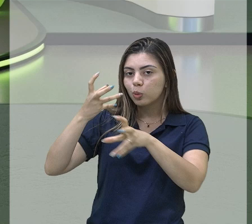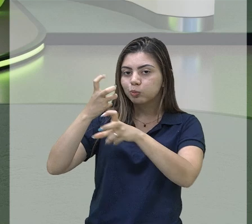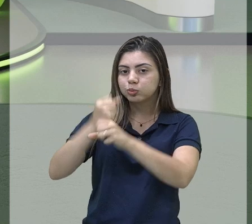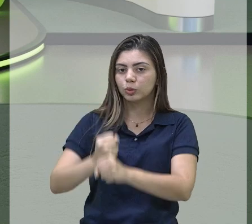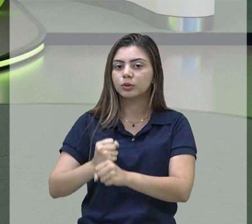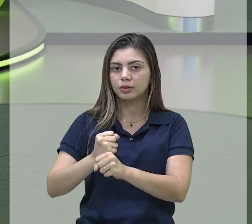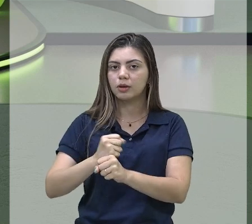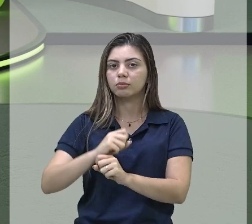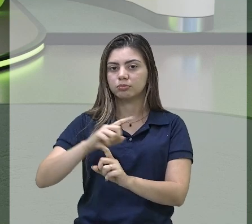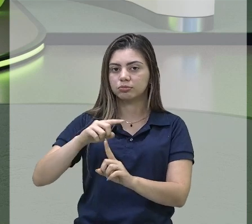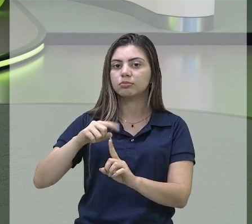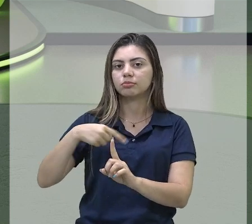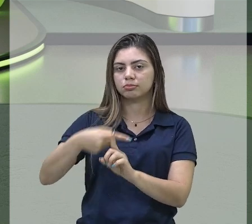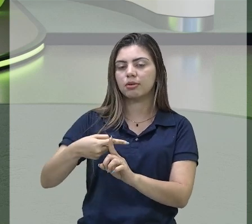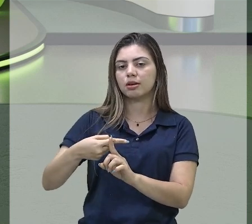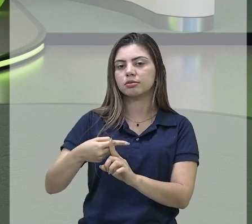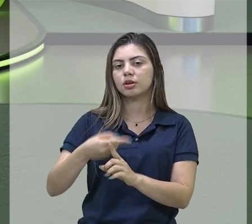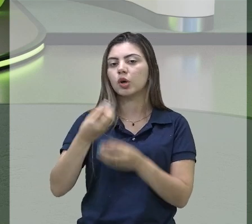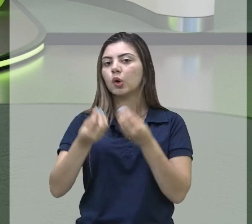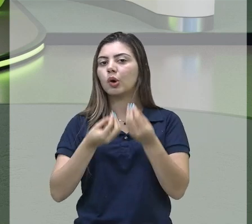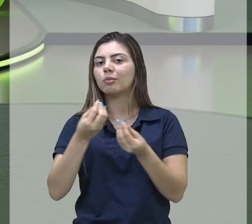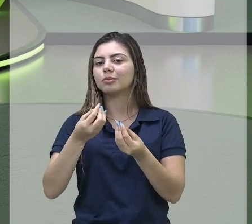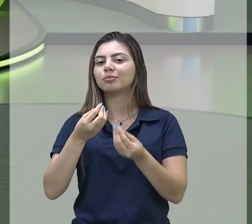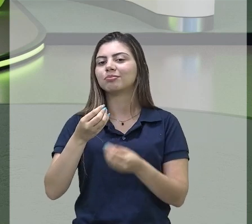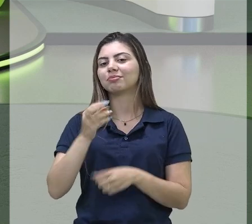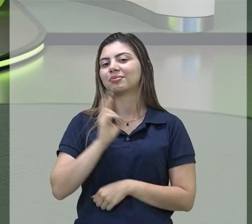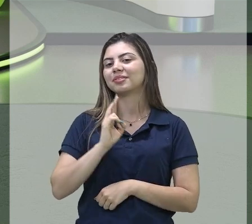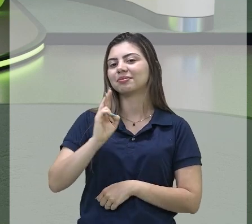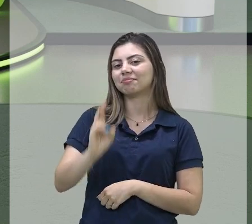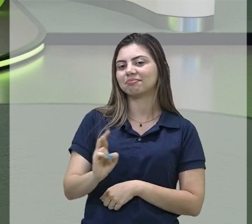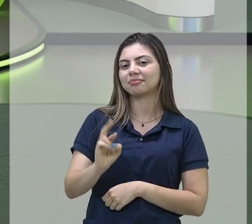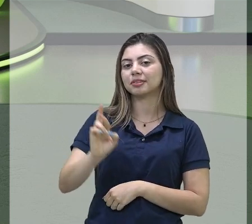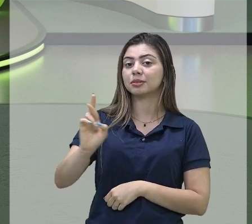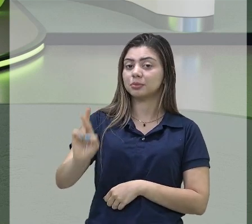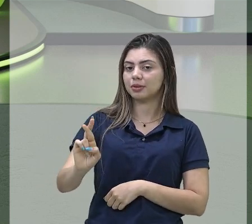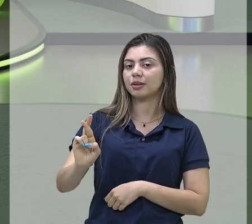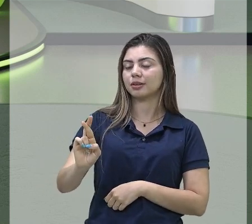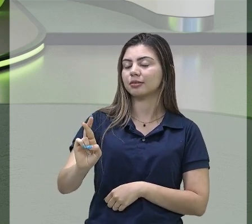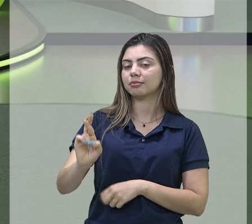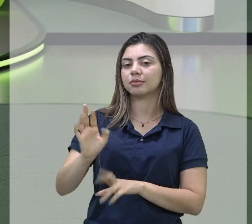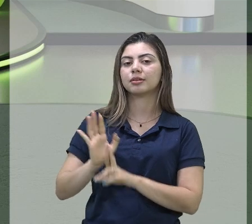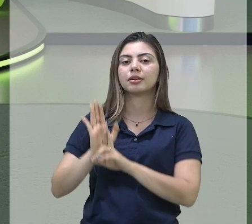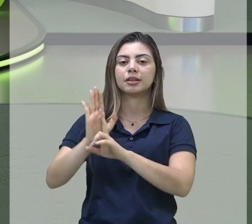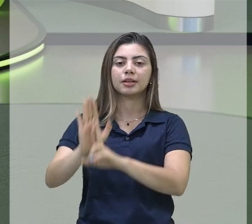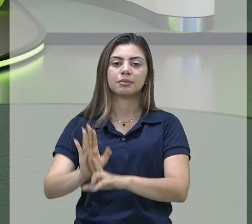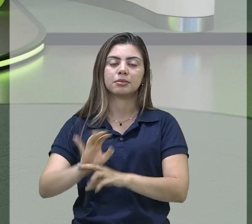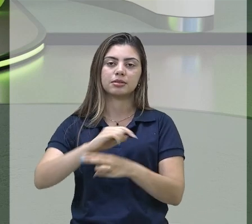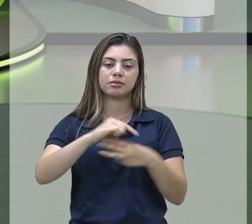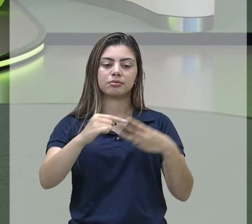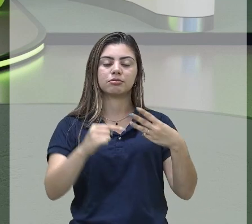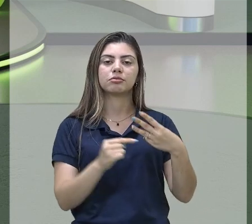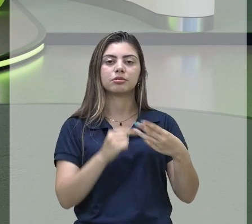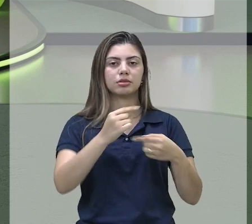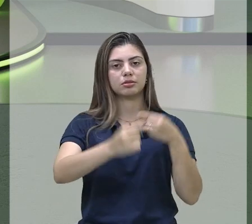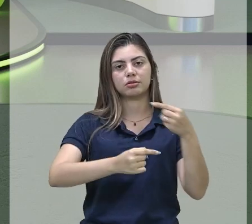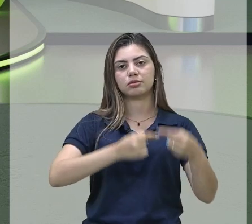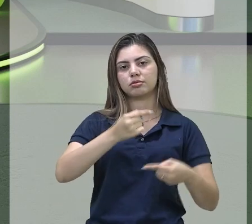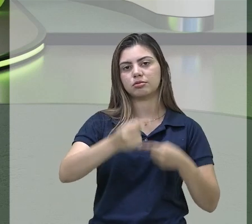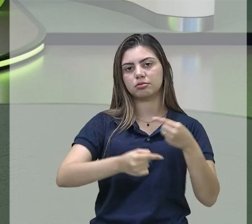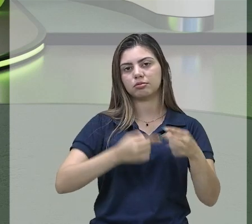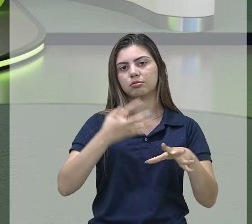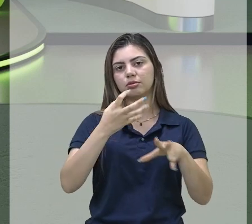desta associação mista, eu encontro o R ali, que representa os 3 resistores.